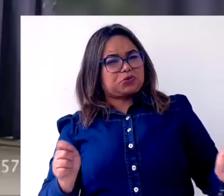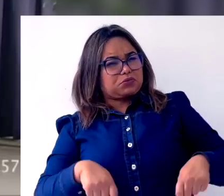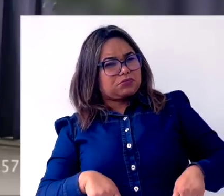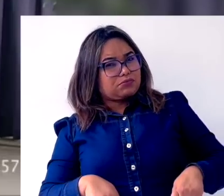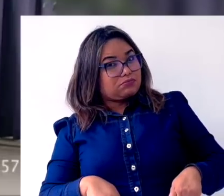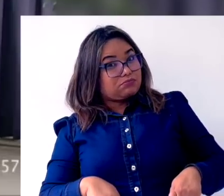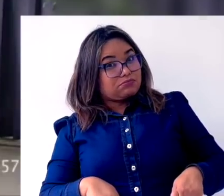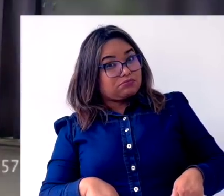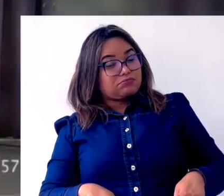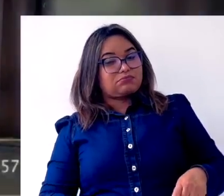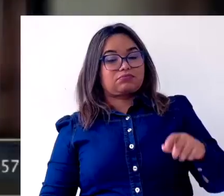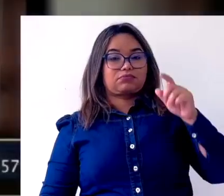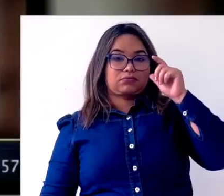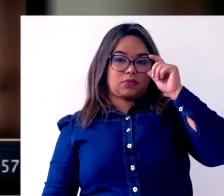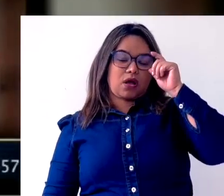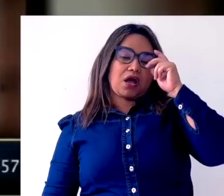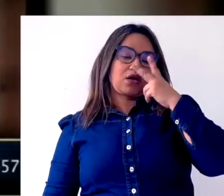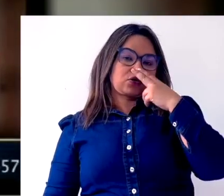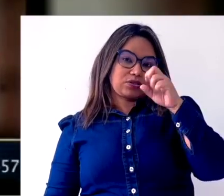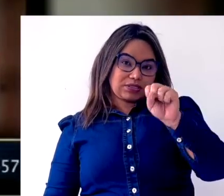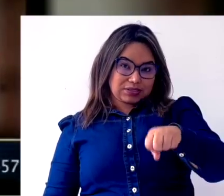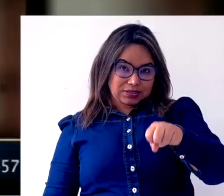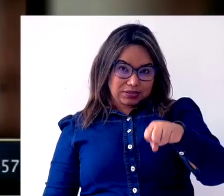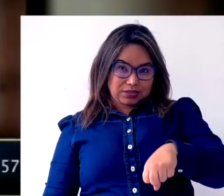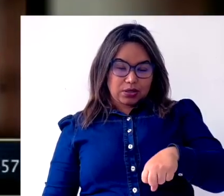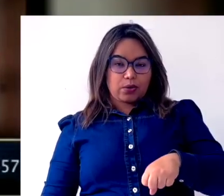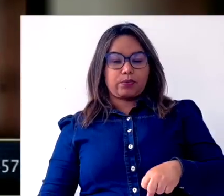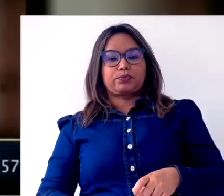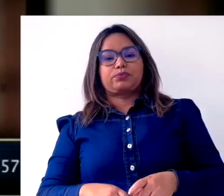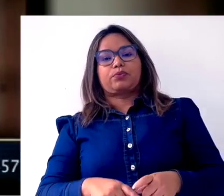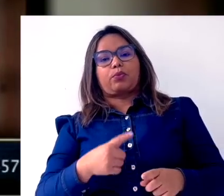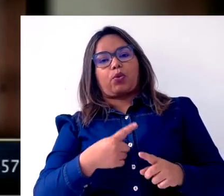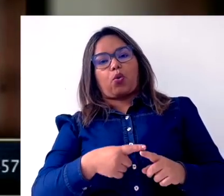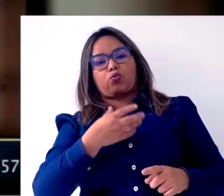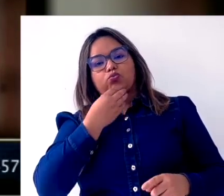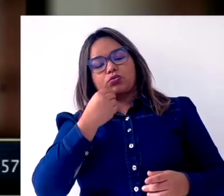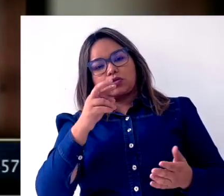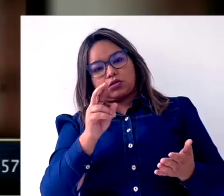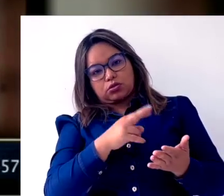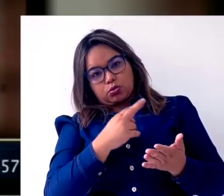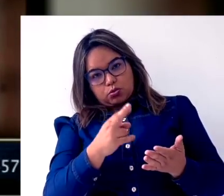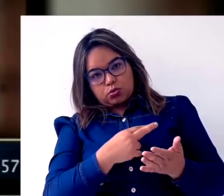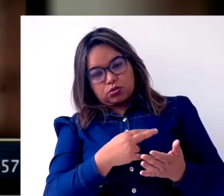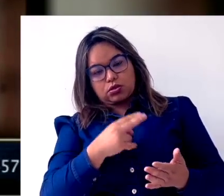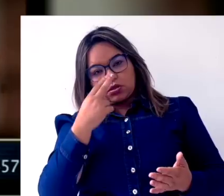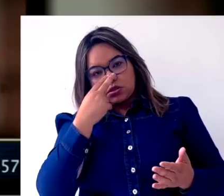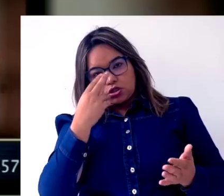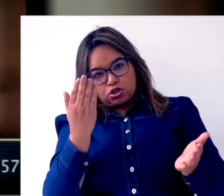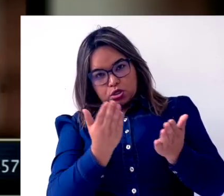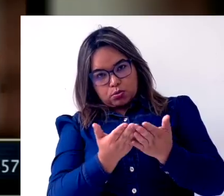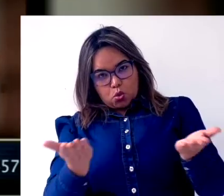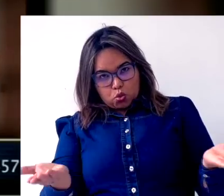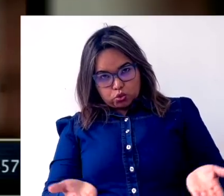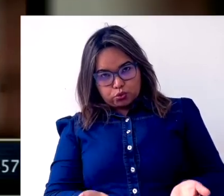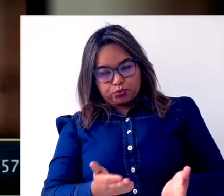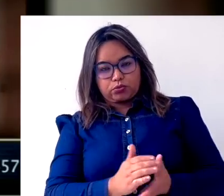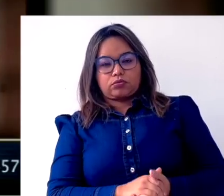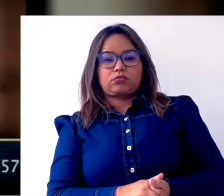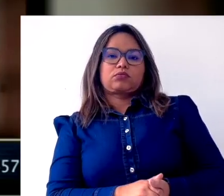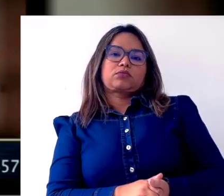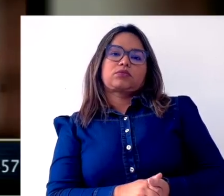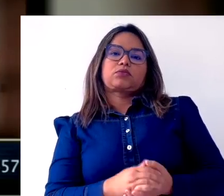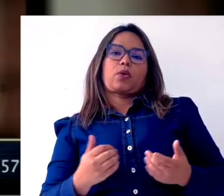Parece que sim, porque o autor Harold Lindsell, editor da revista Cristianismo Hoje, ele diz que todo o